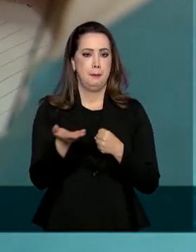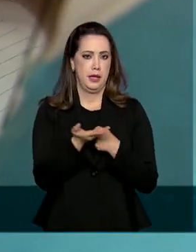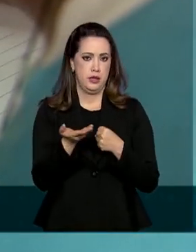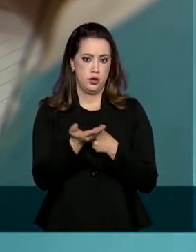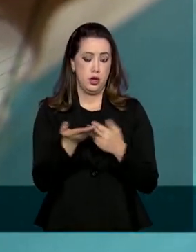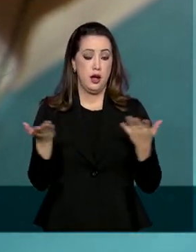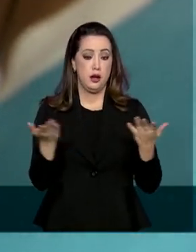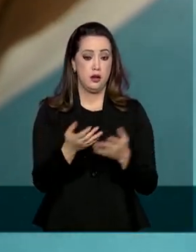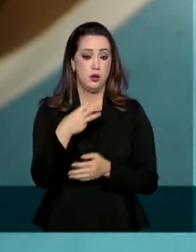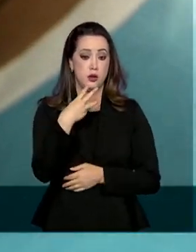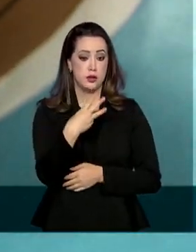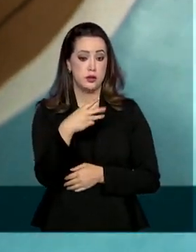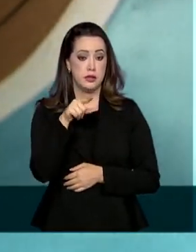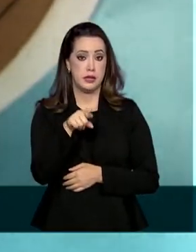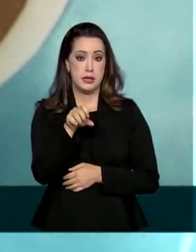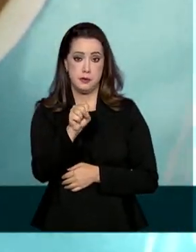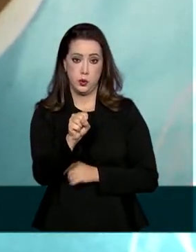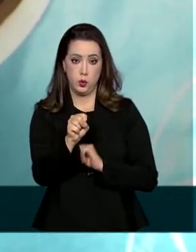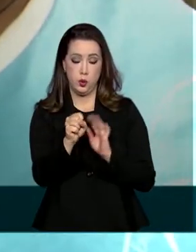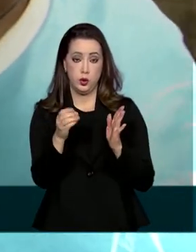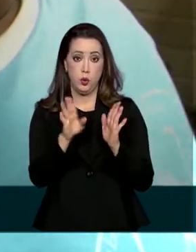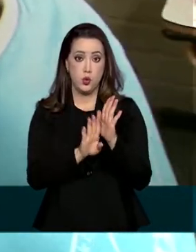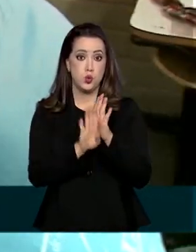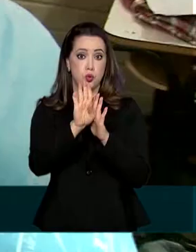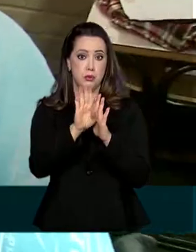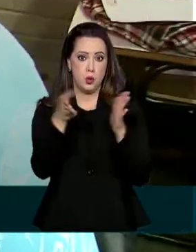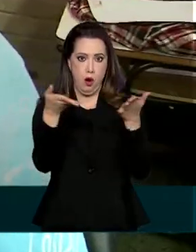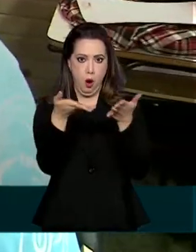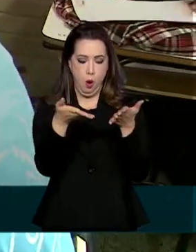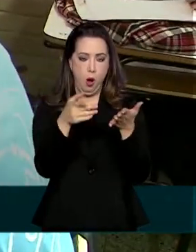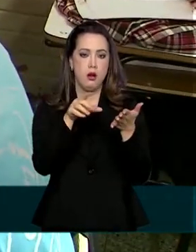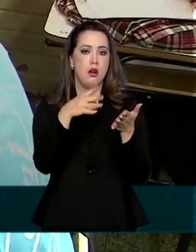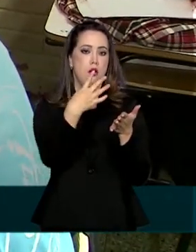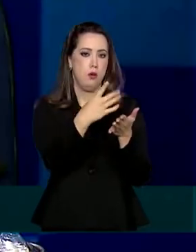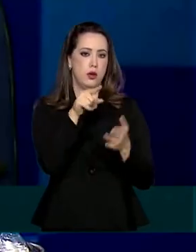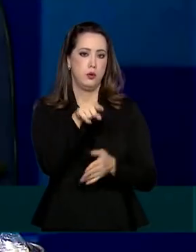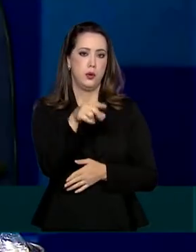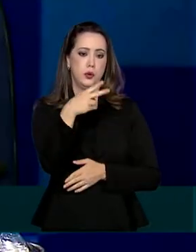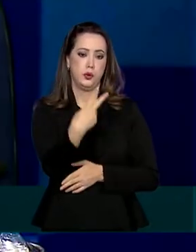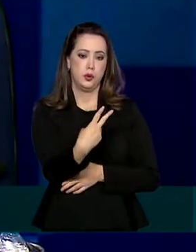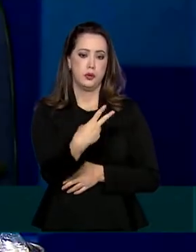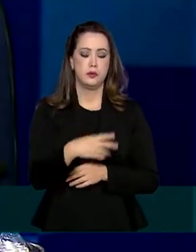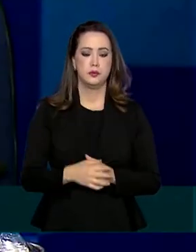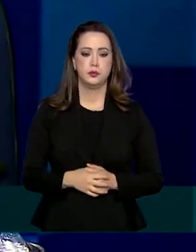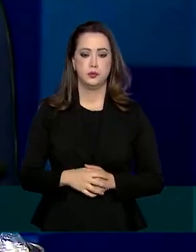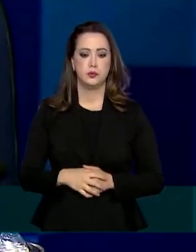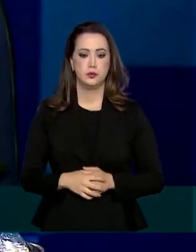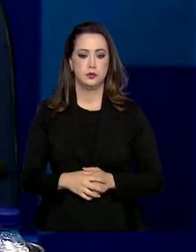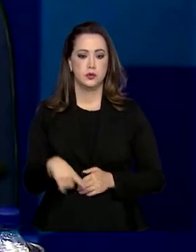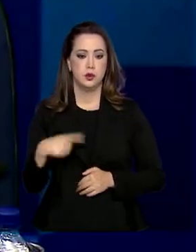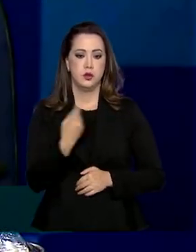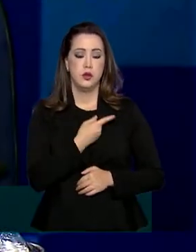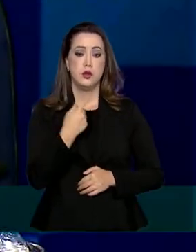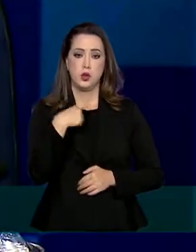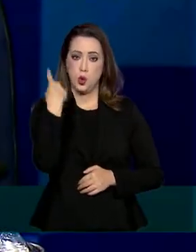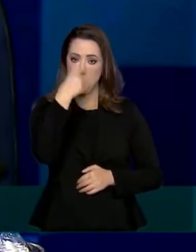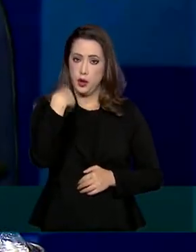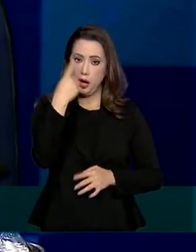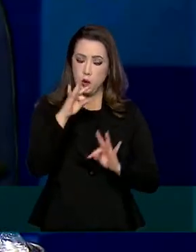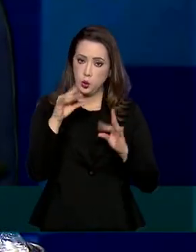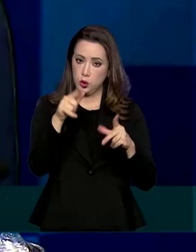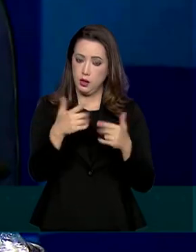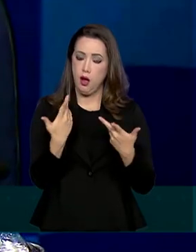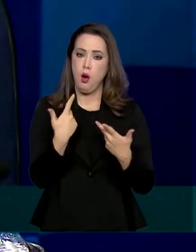passou de 3,8 para 4,2 pontos. Fizemos a educação integral em